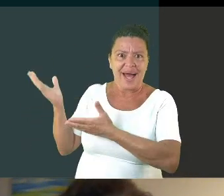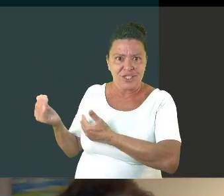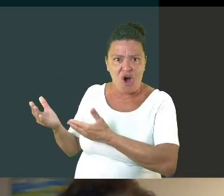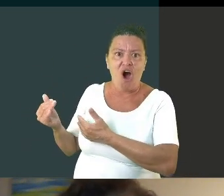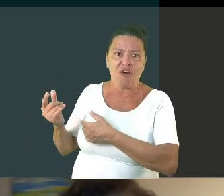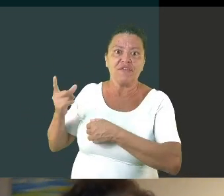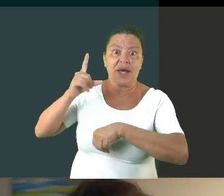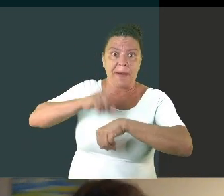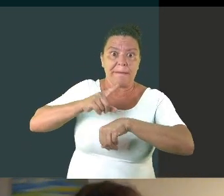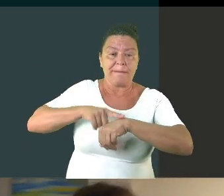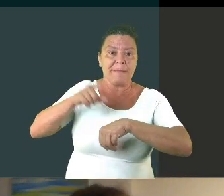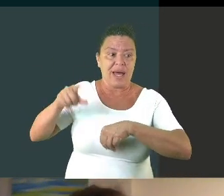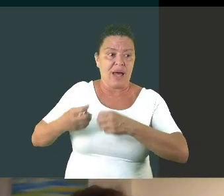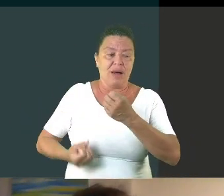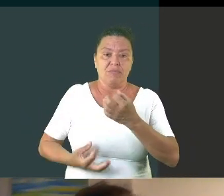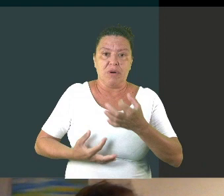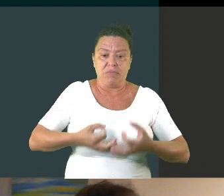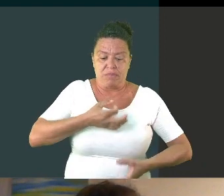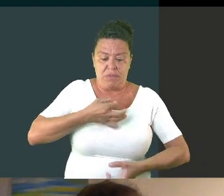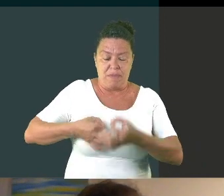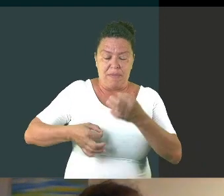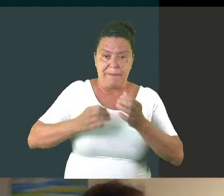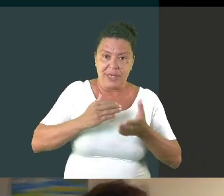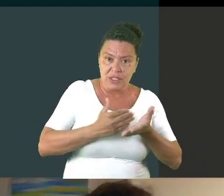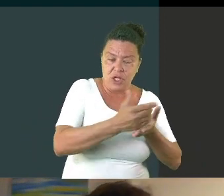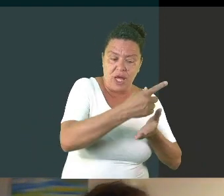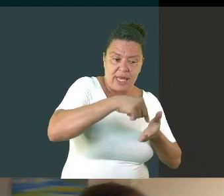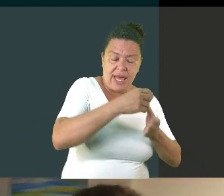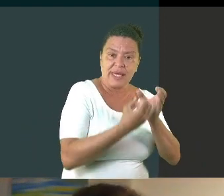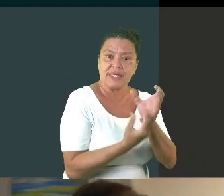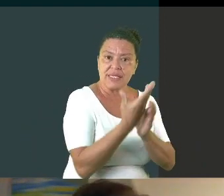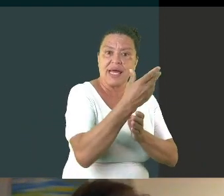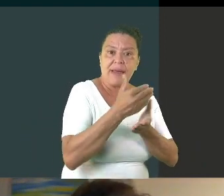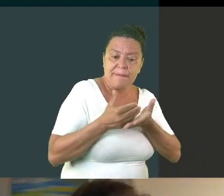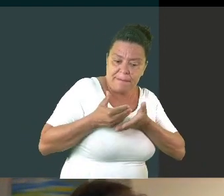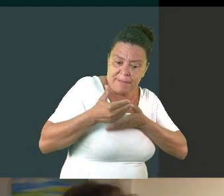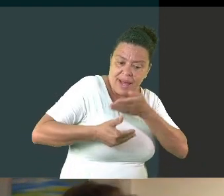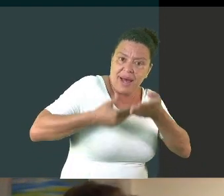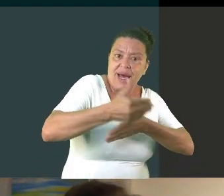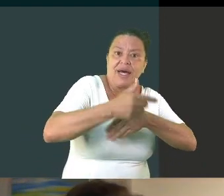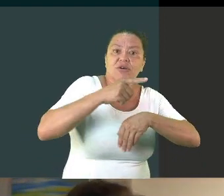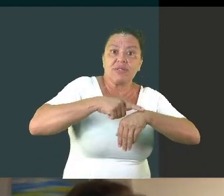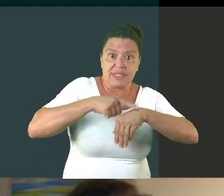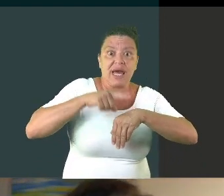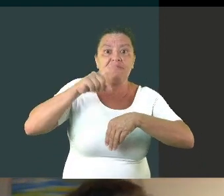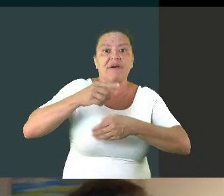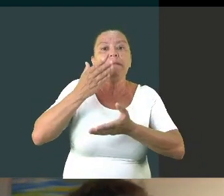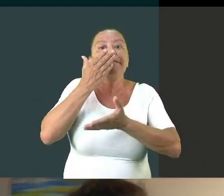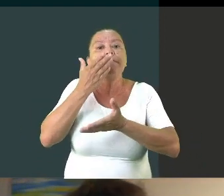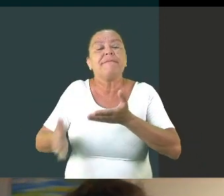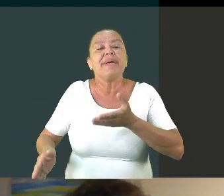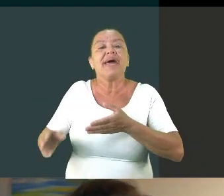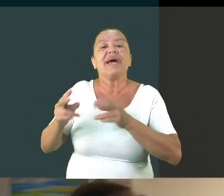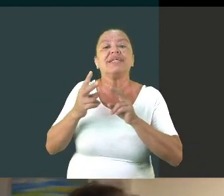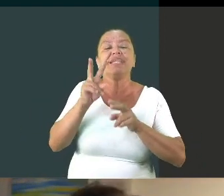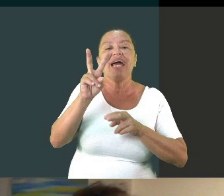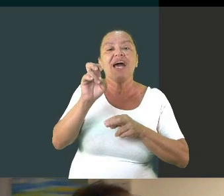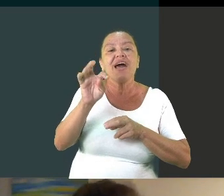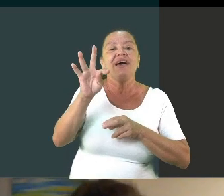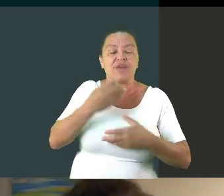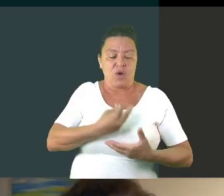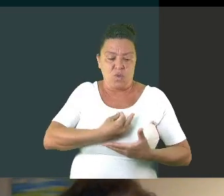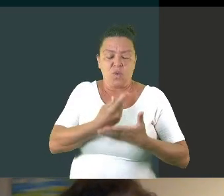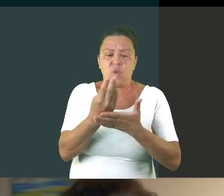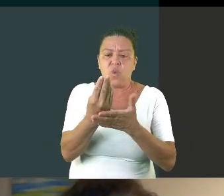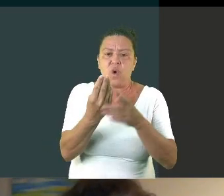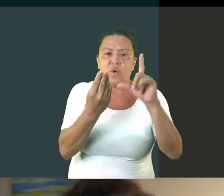a produção dessa energia. Conforme vai passando o tempo e elas vão perdendo vitalidade, menor